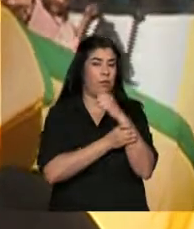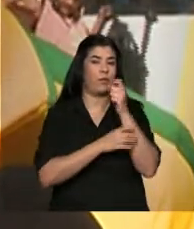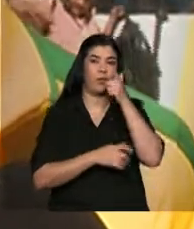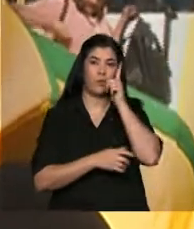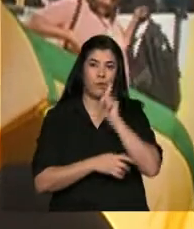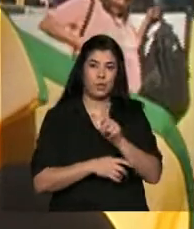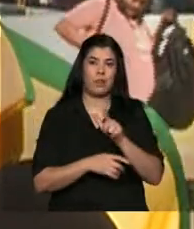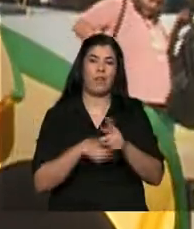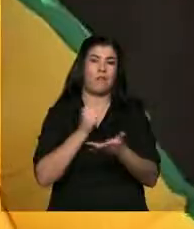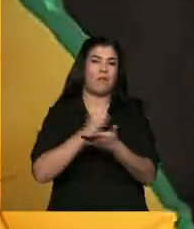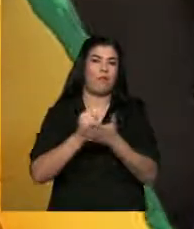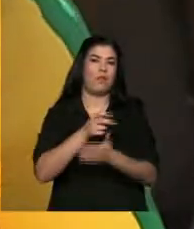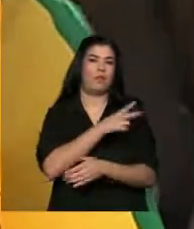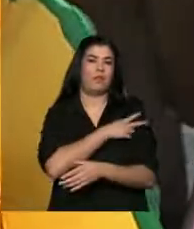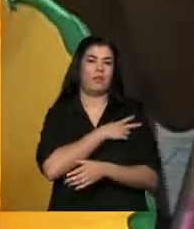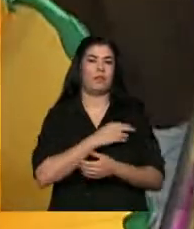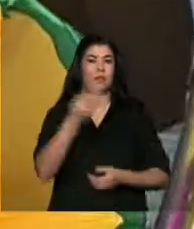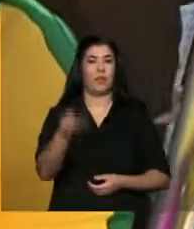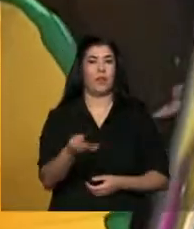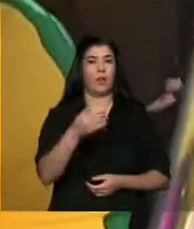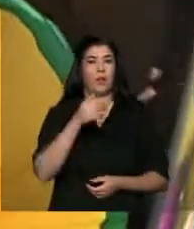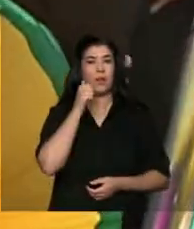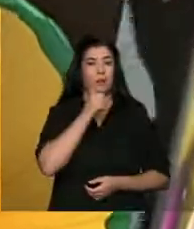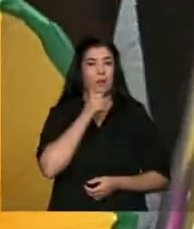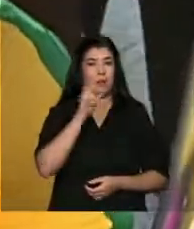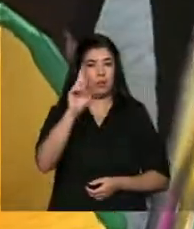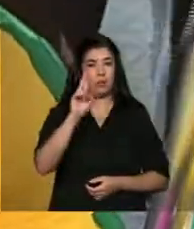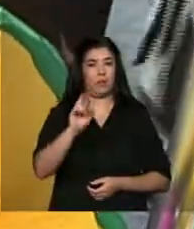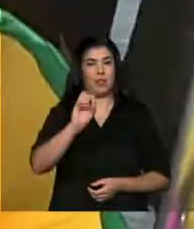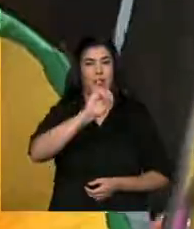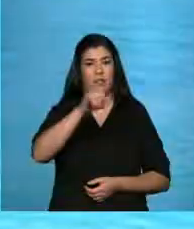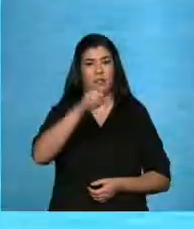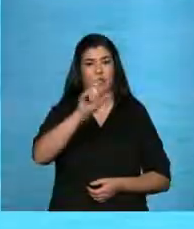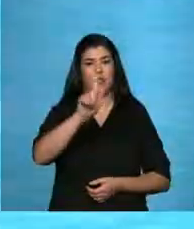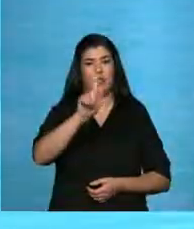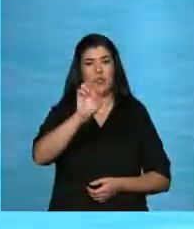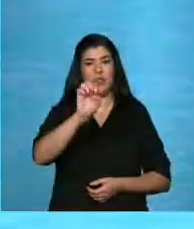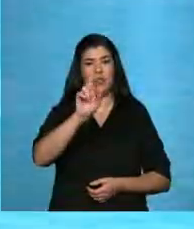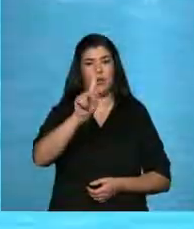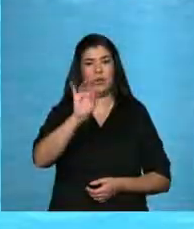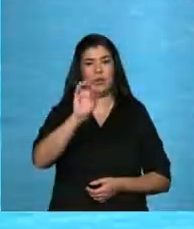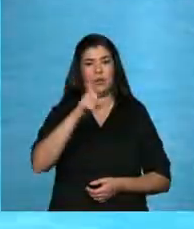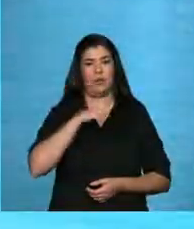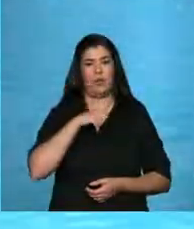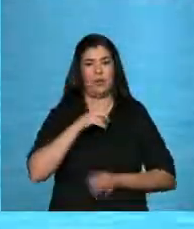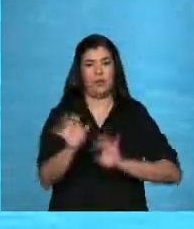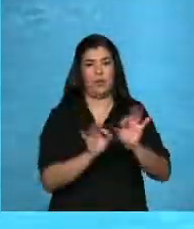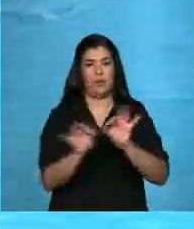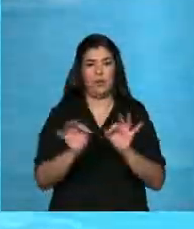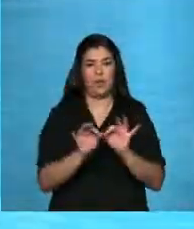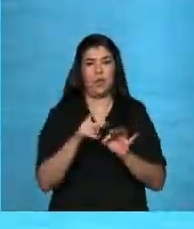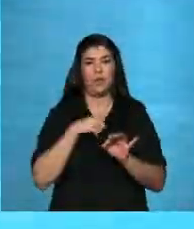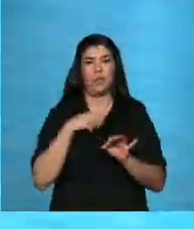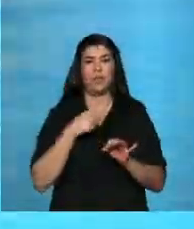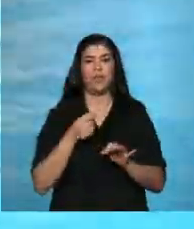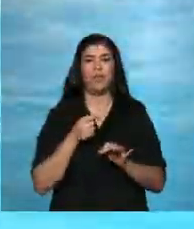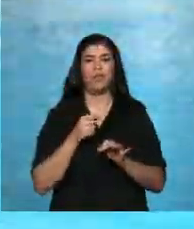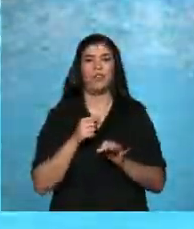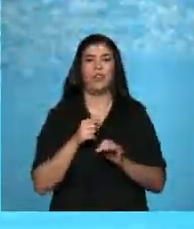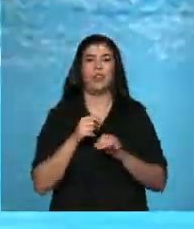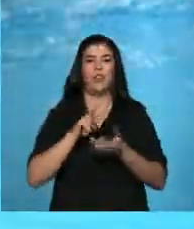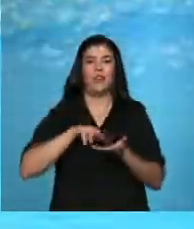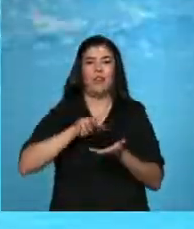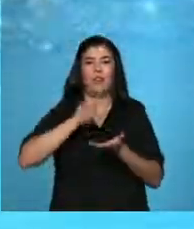e preparadores físicos para a gente. Georgette Vidor, coordenadora das seleções femininas de ginástica artística, concorda que as